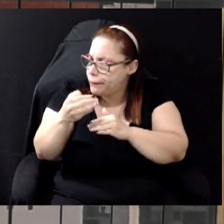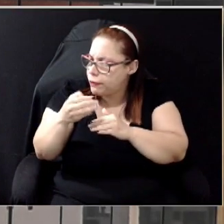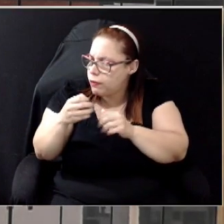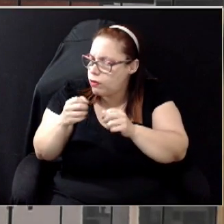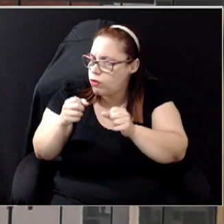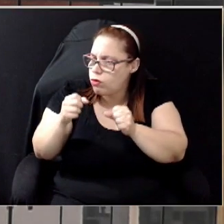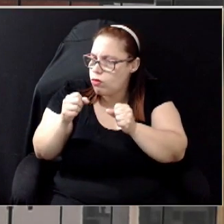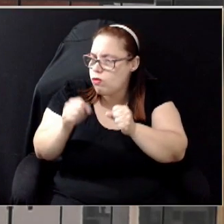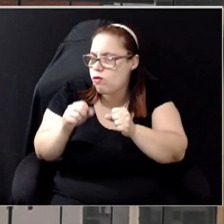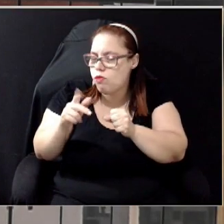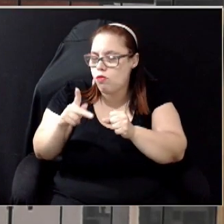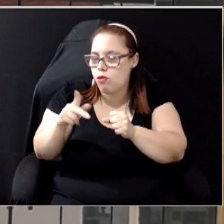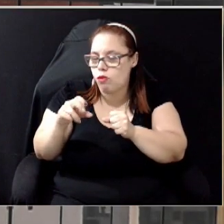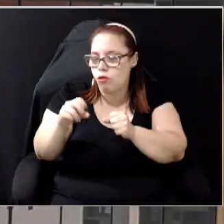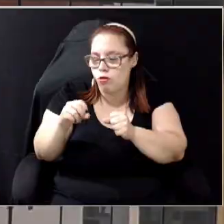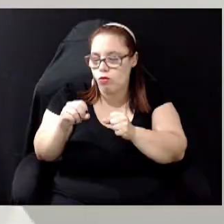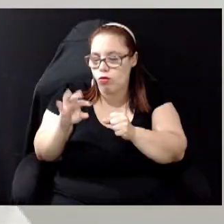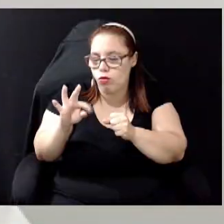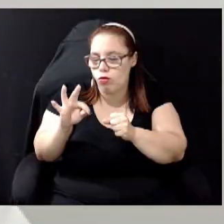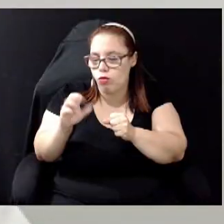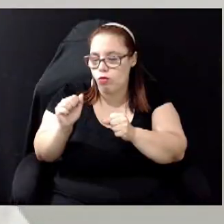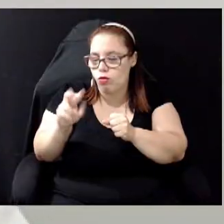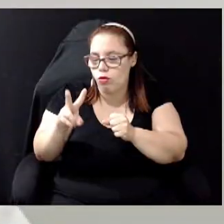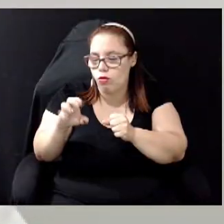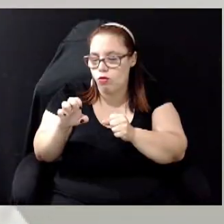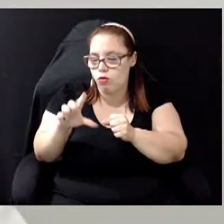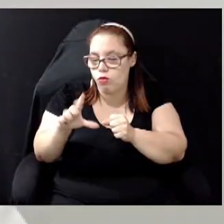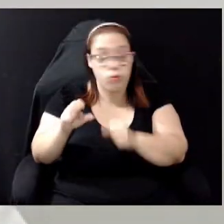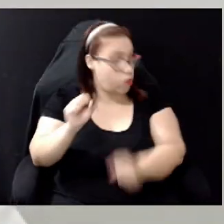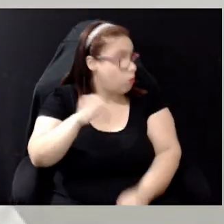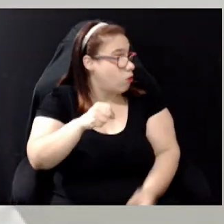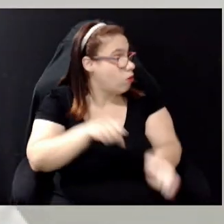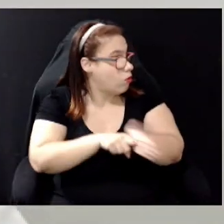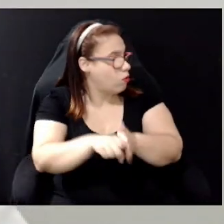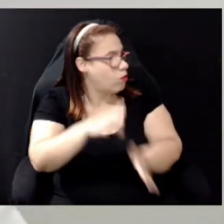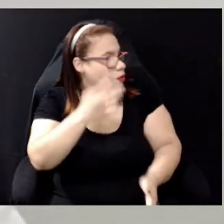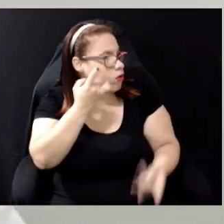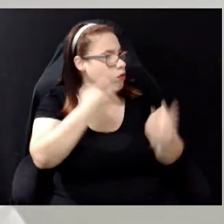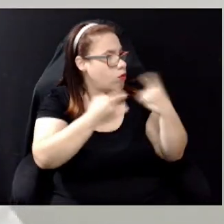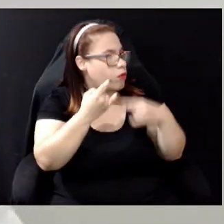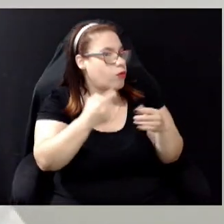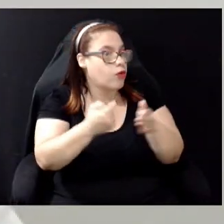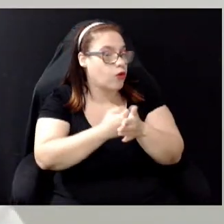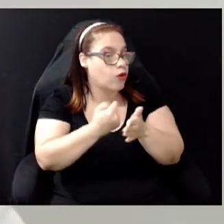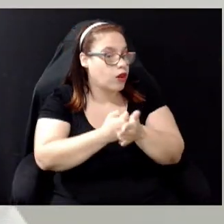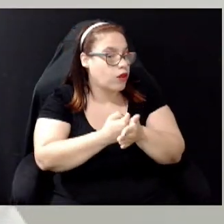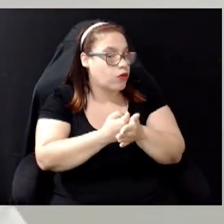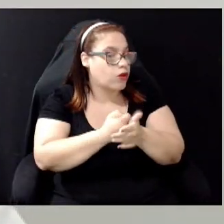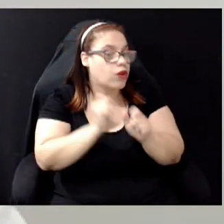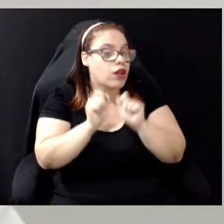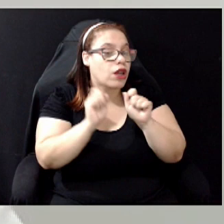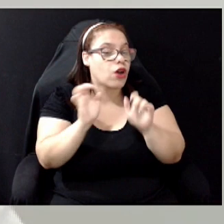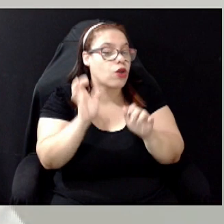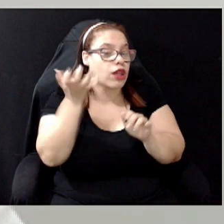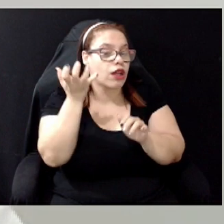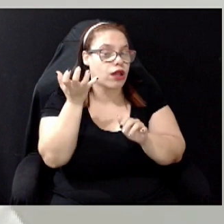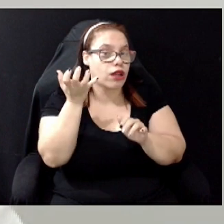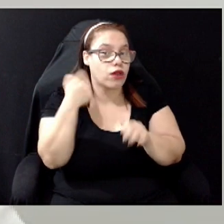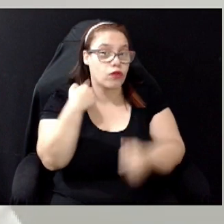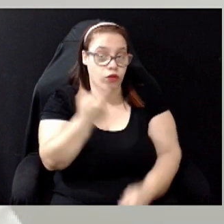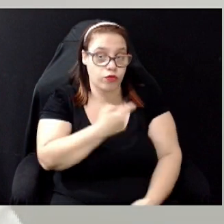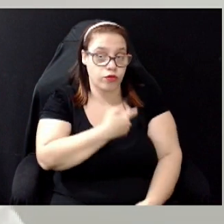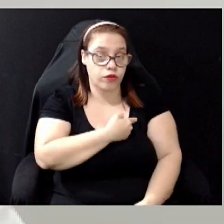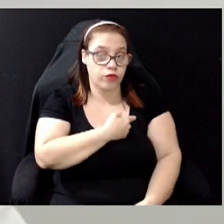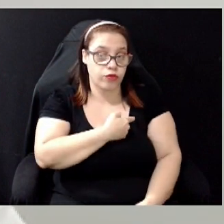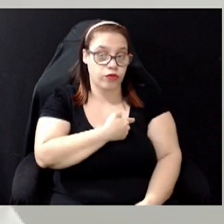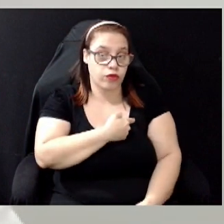tornar potável ou não? Sim, então, inclusive, isso é uma pergunta bem interessante que você fez. O que acontece?